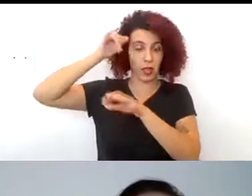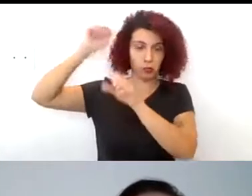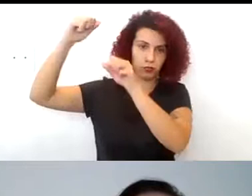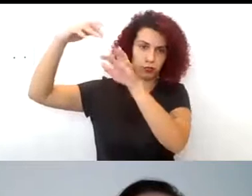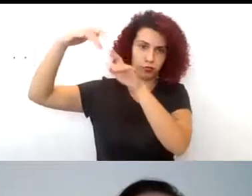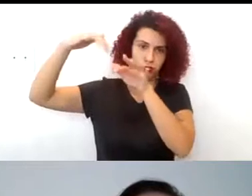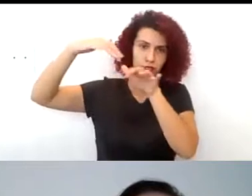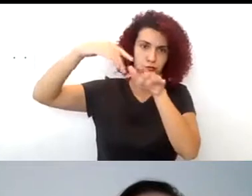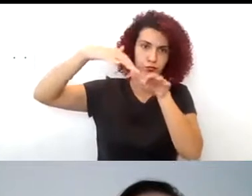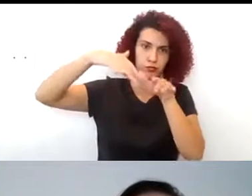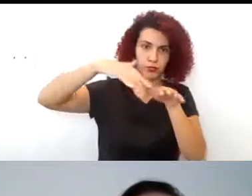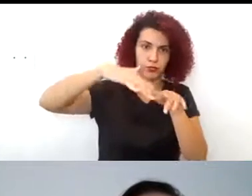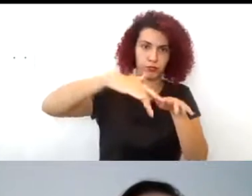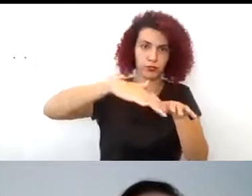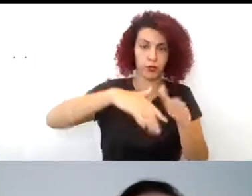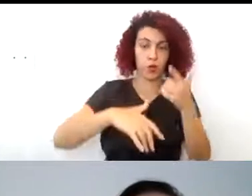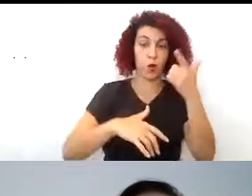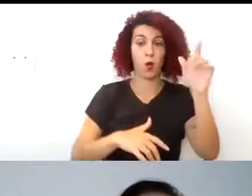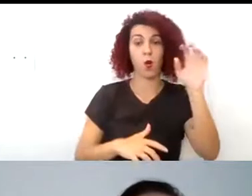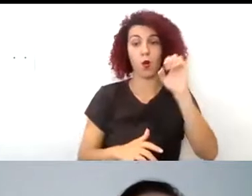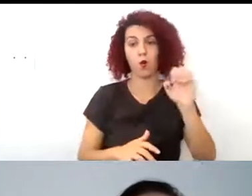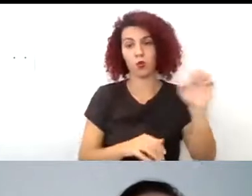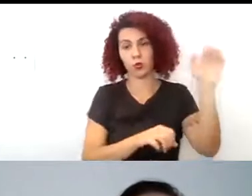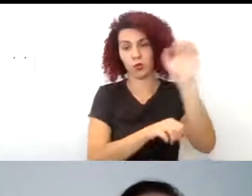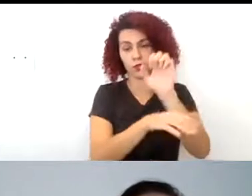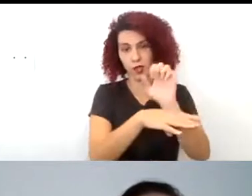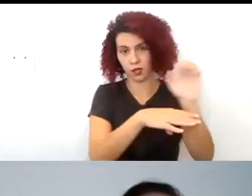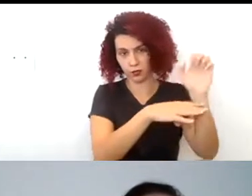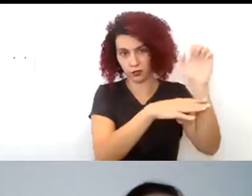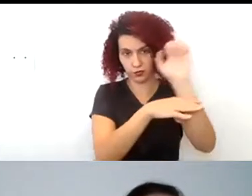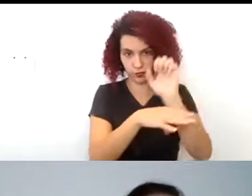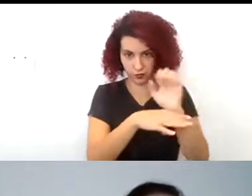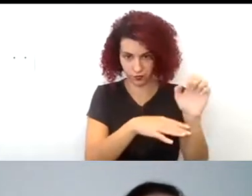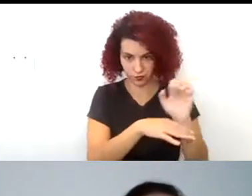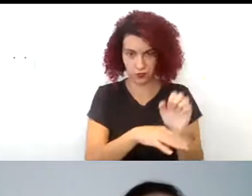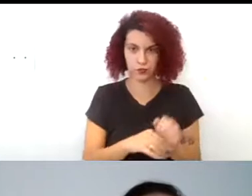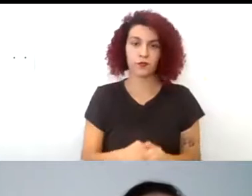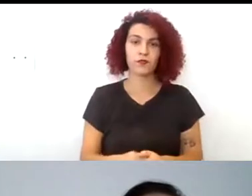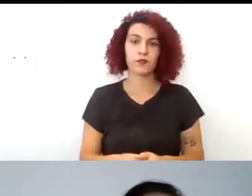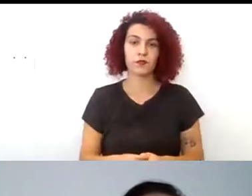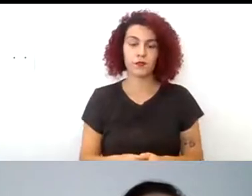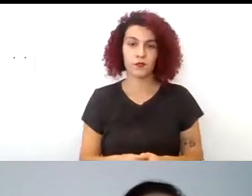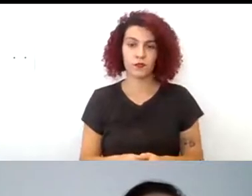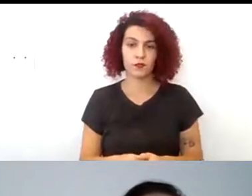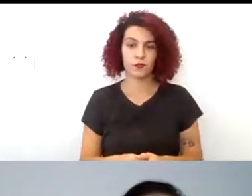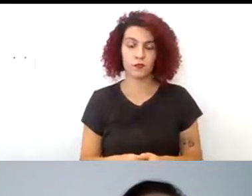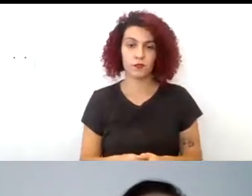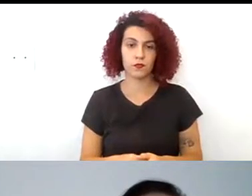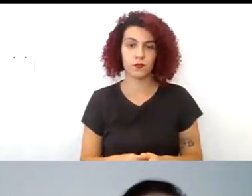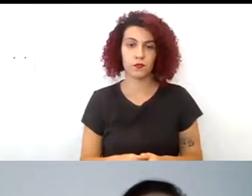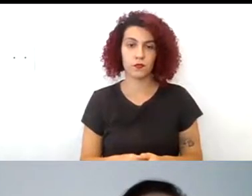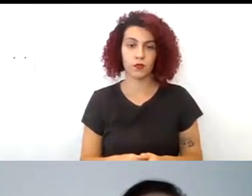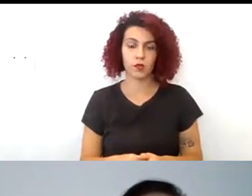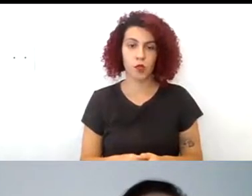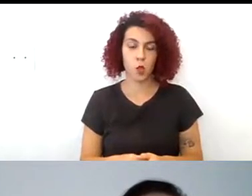está na travessa eles vinham trazendo os bois né desses lugares desse lugar lá do